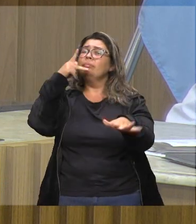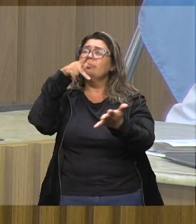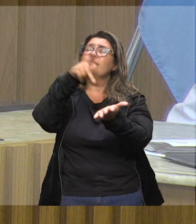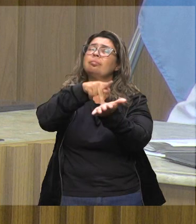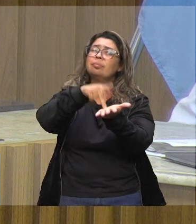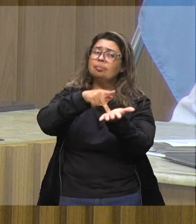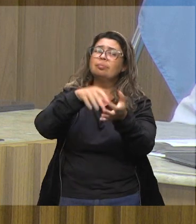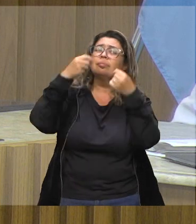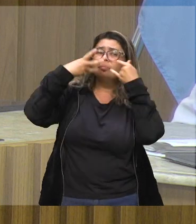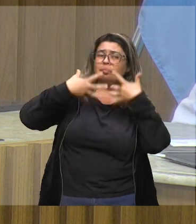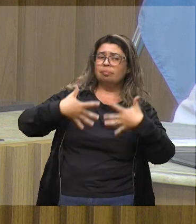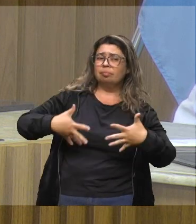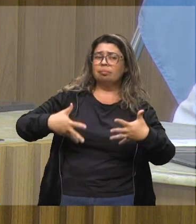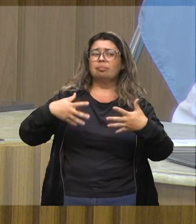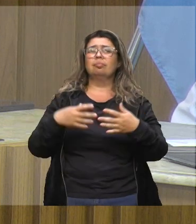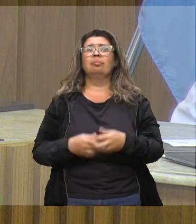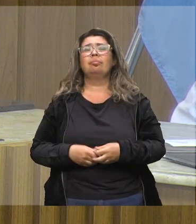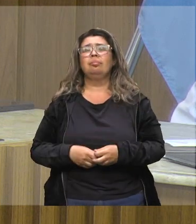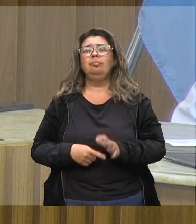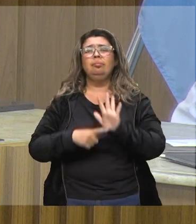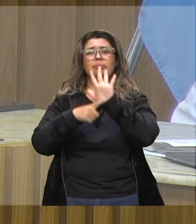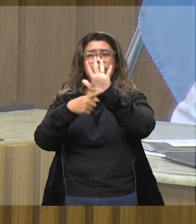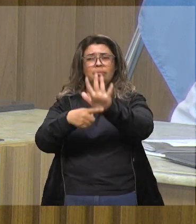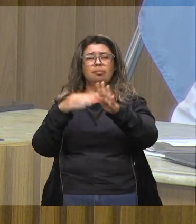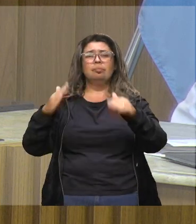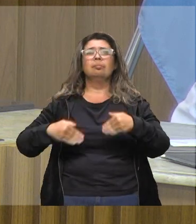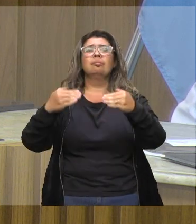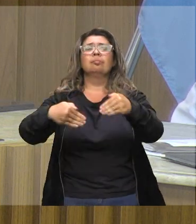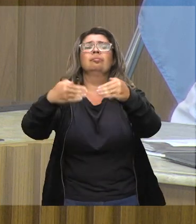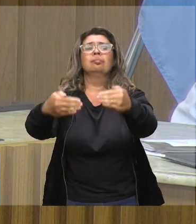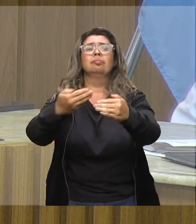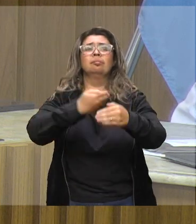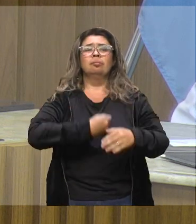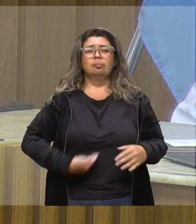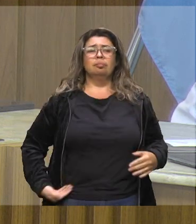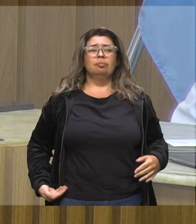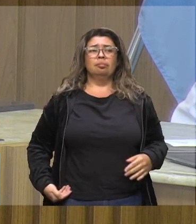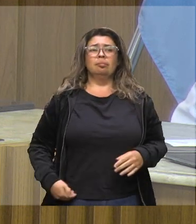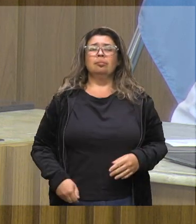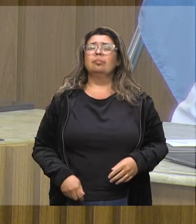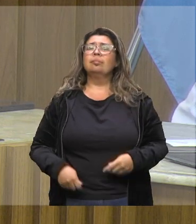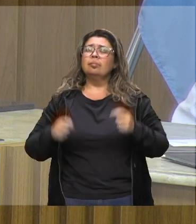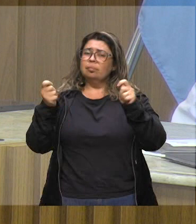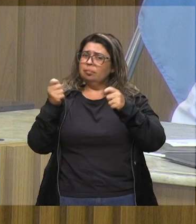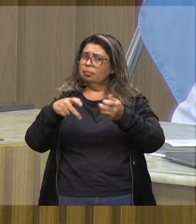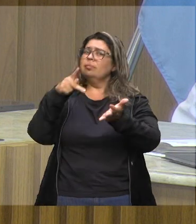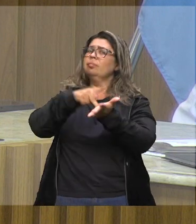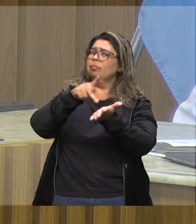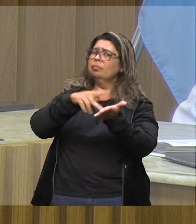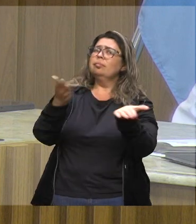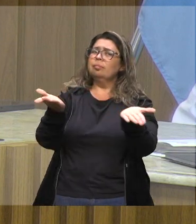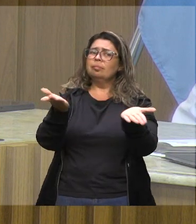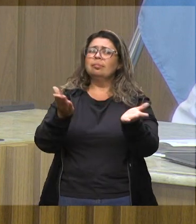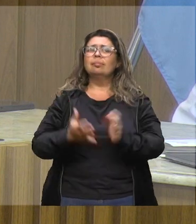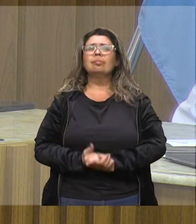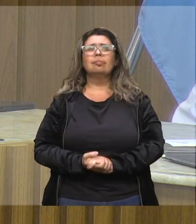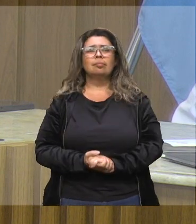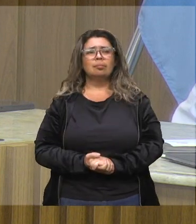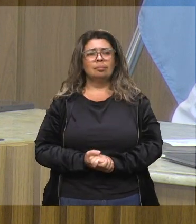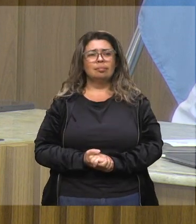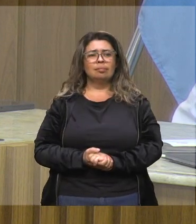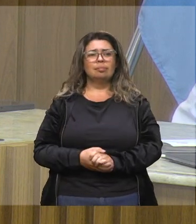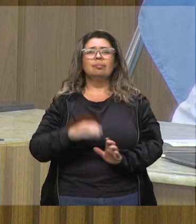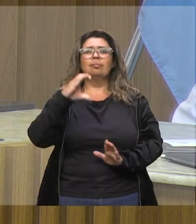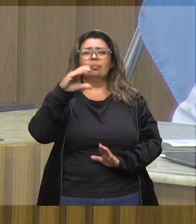verdade, esclarecer, ajudar o Ministério Público. Se tiver que punir, quem vai ser punido, vai ser punido. Então, a CPI